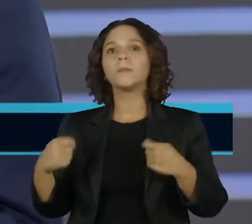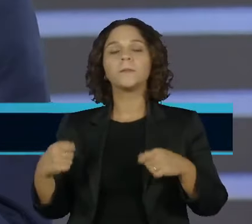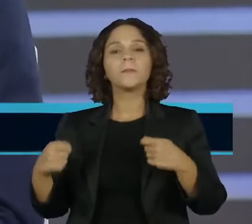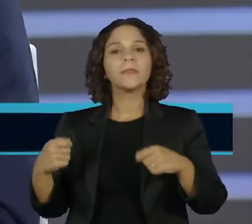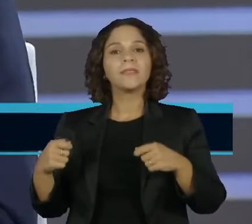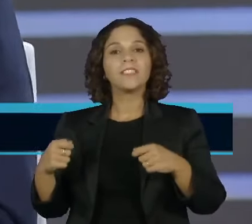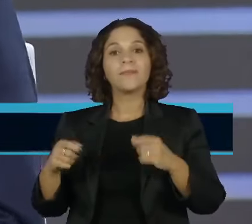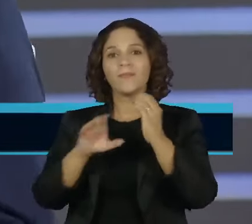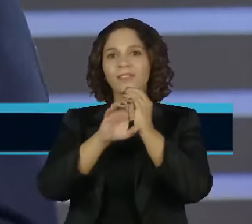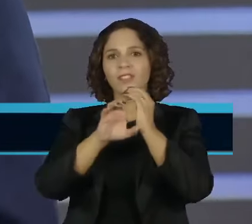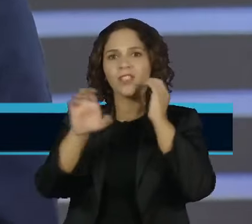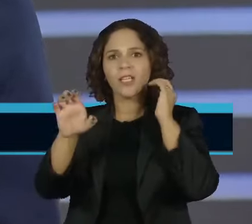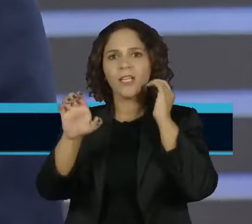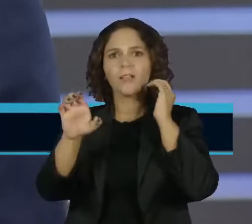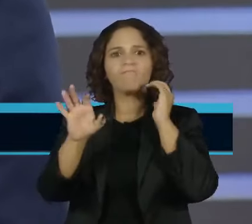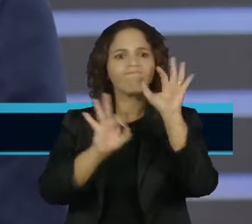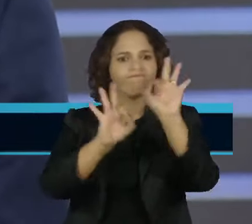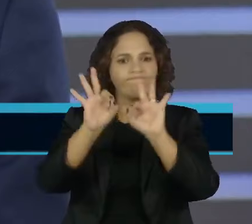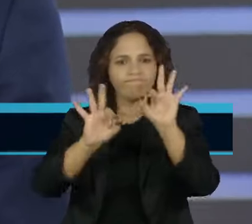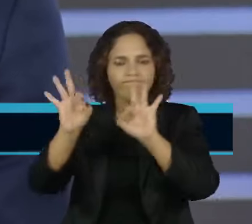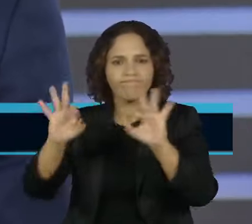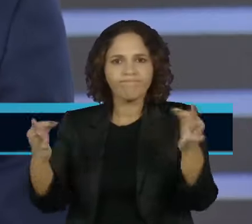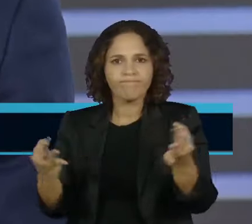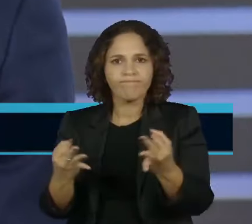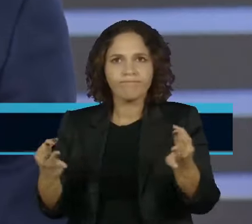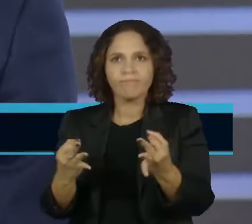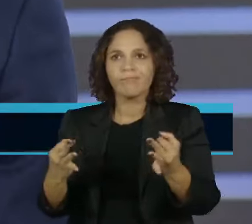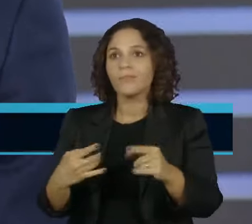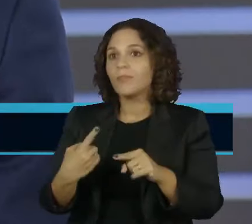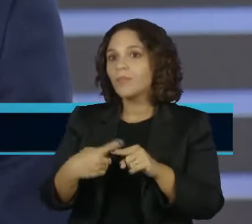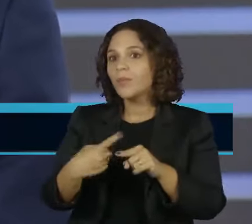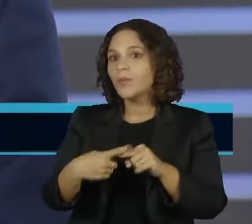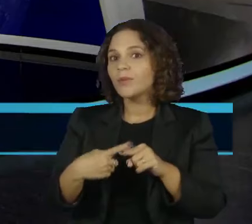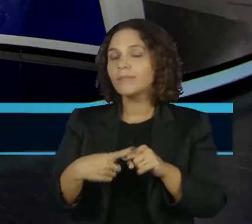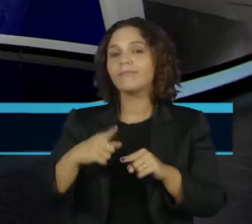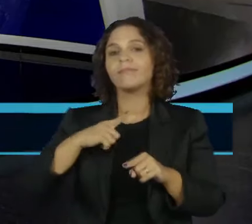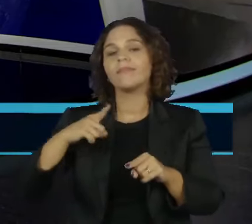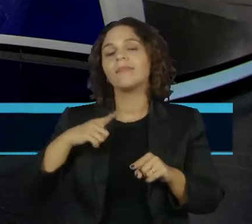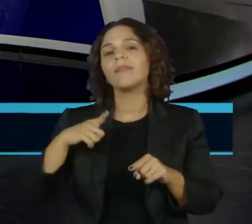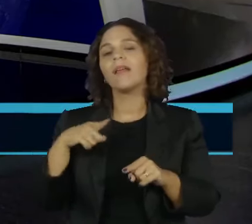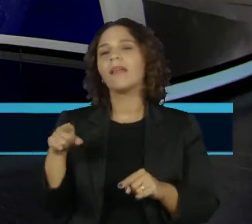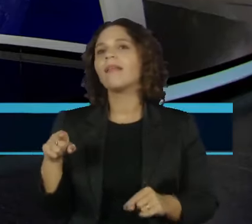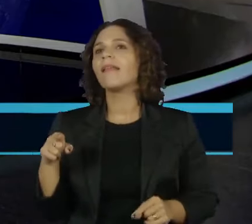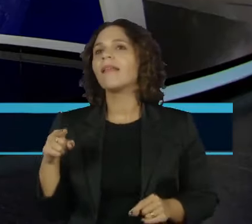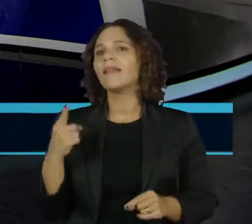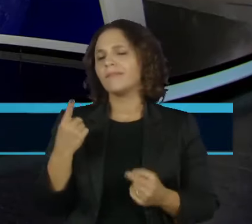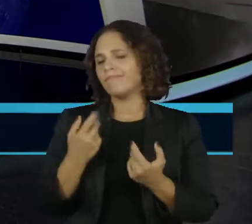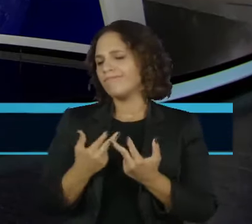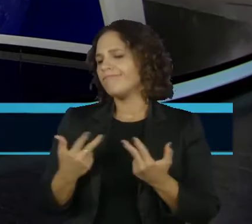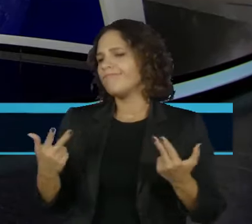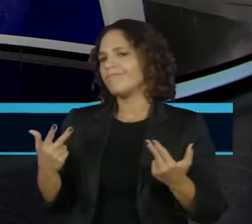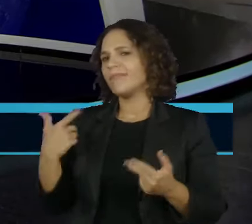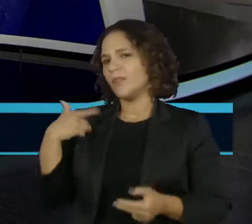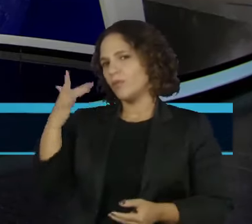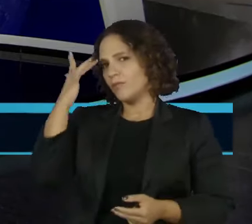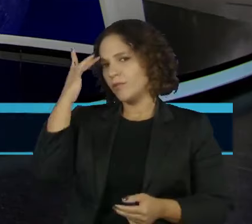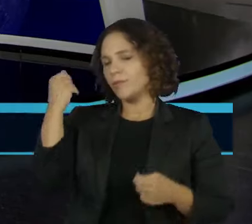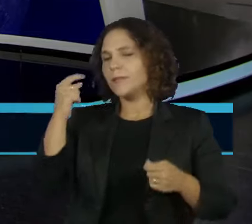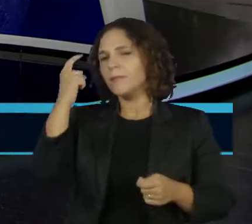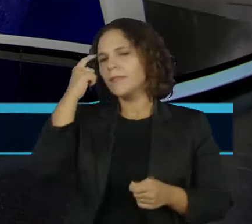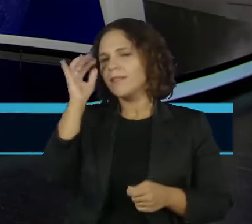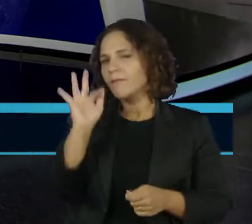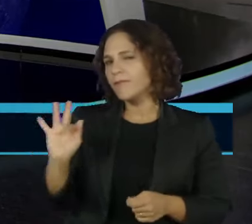uma boa engenharia, e eu falo isso porque aí entra uma questão também que eu acho que a gente tem que ver a nível